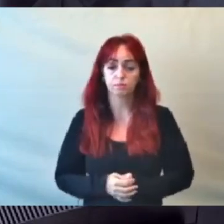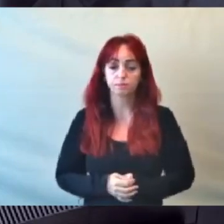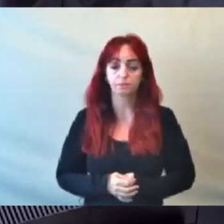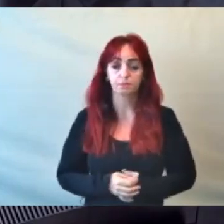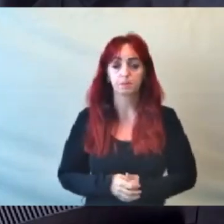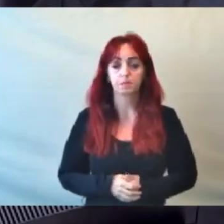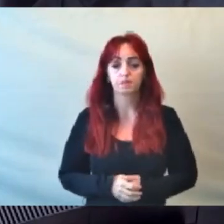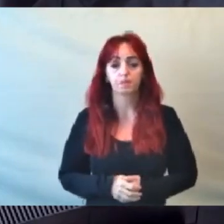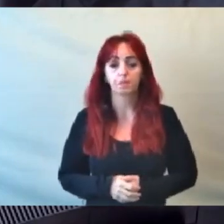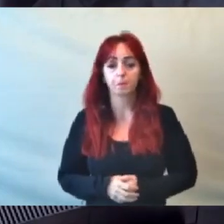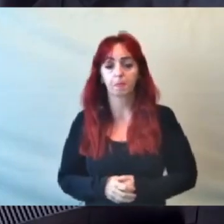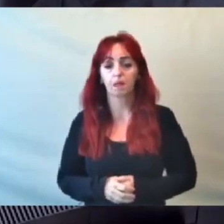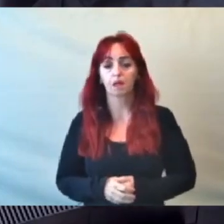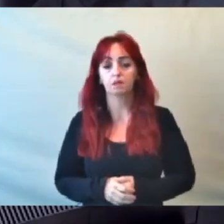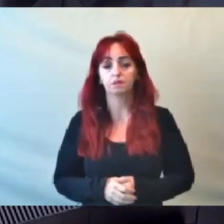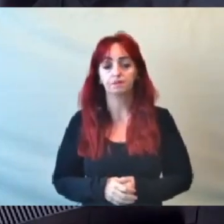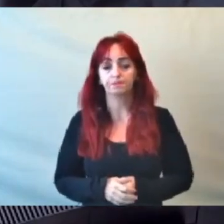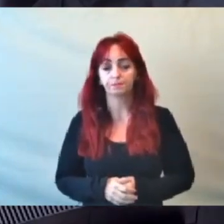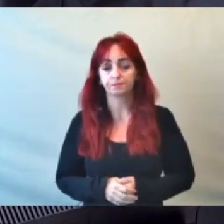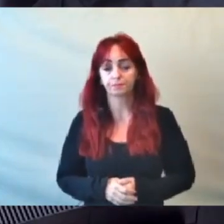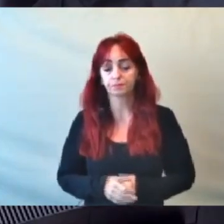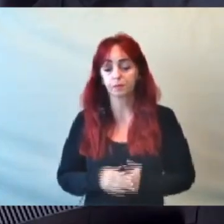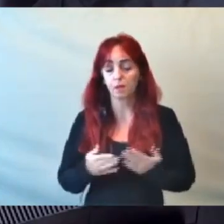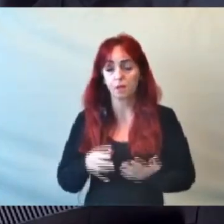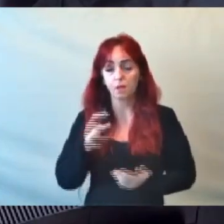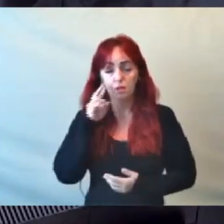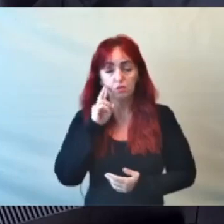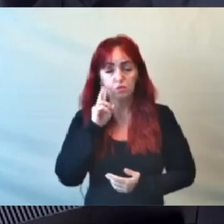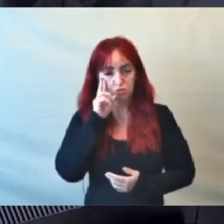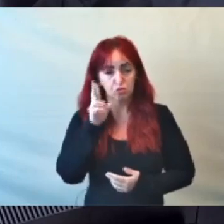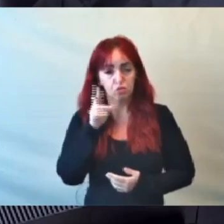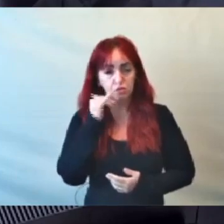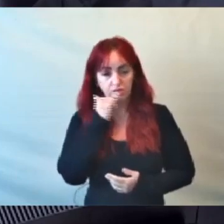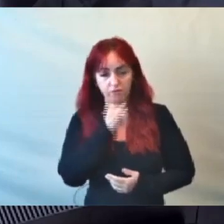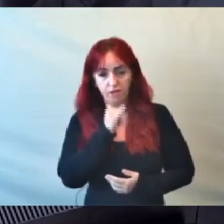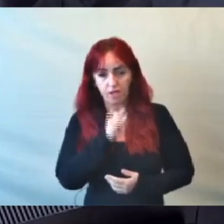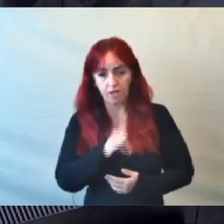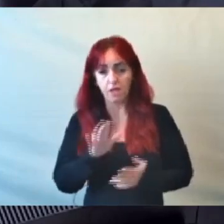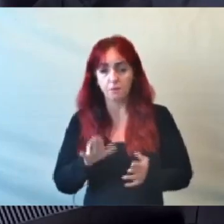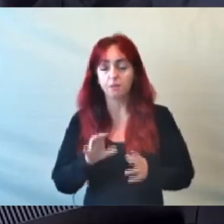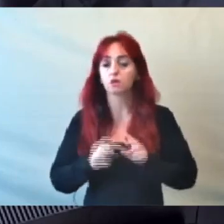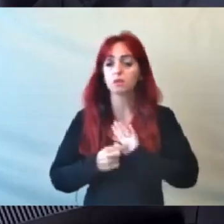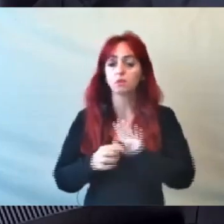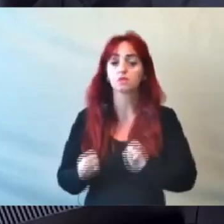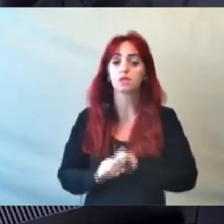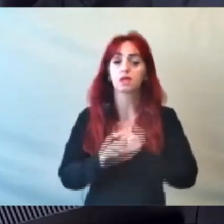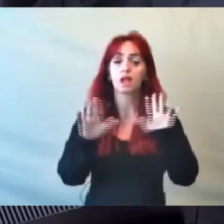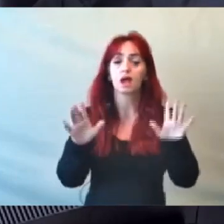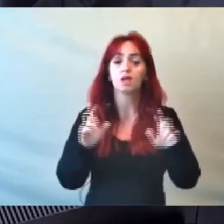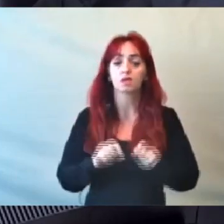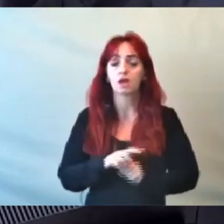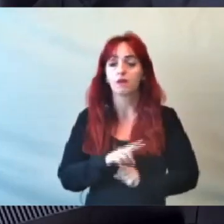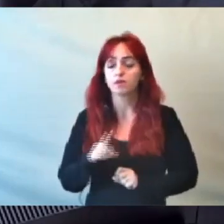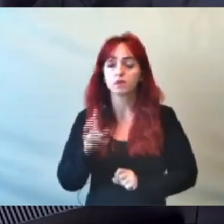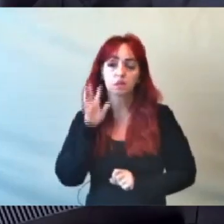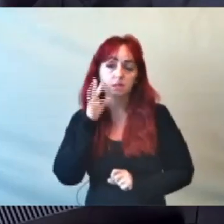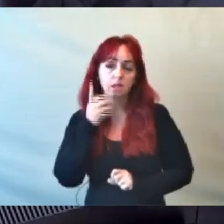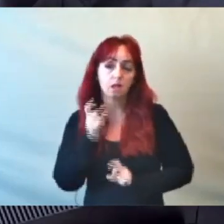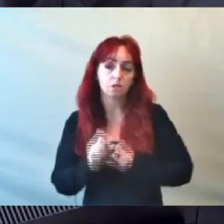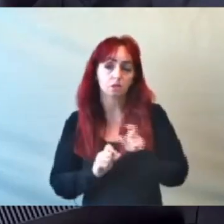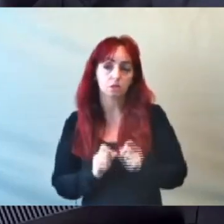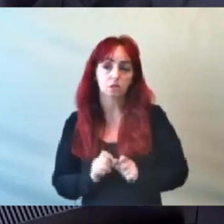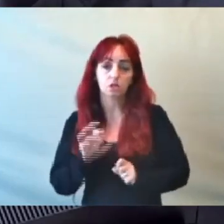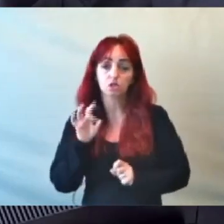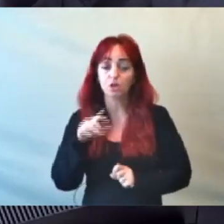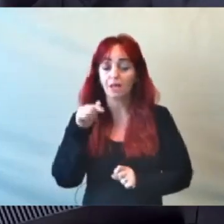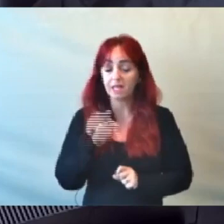Os senhores já disseram isso de alguma certa forma, mas só para ficar muito claro, vocês consideram que só esse tratamento, que